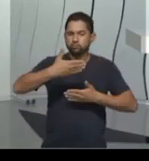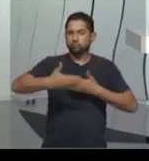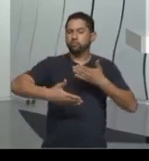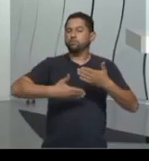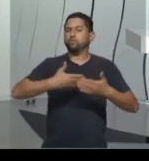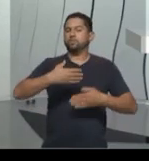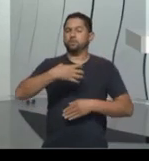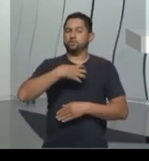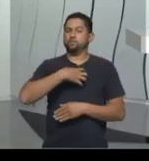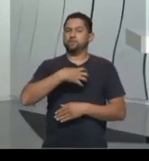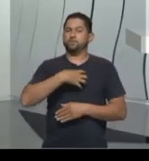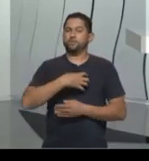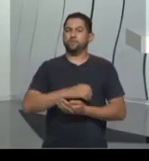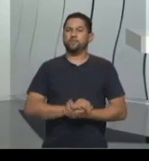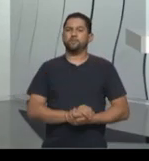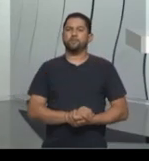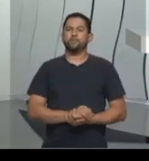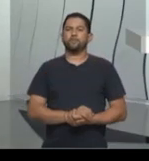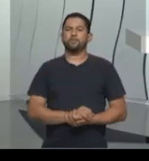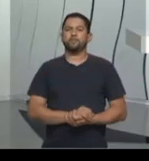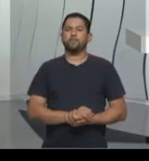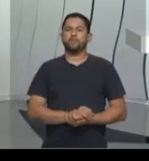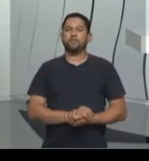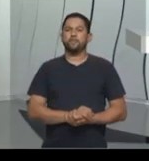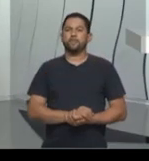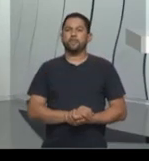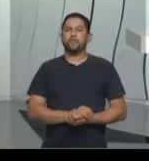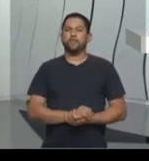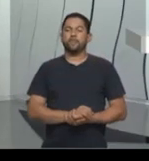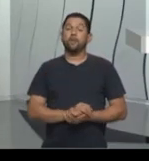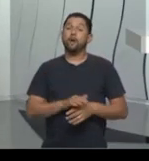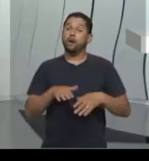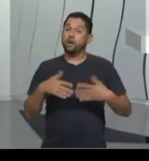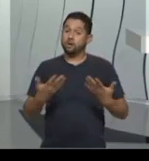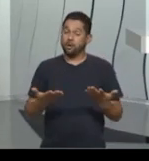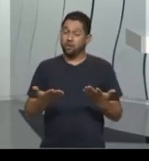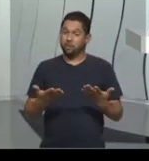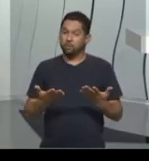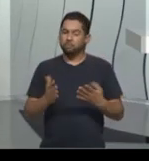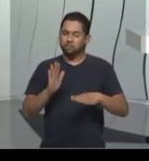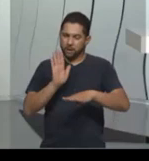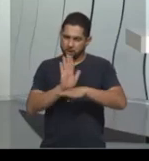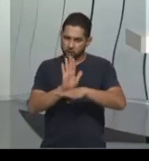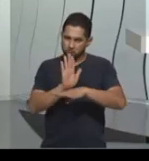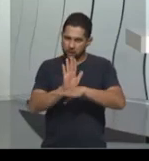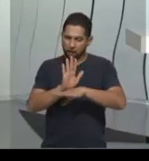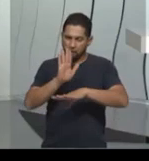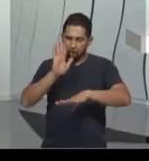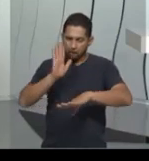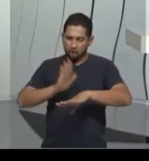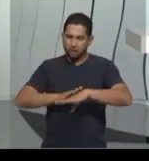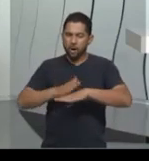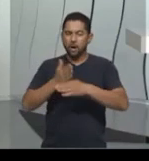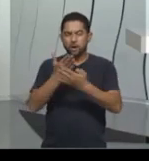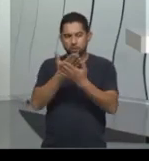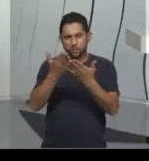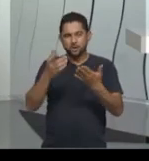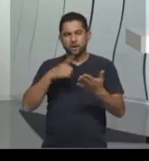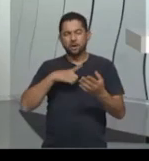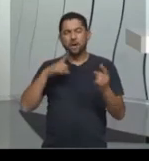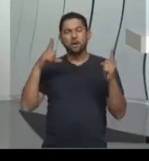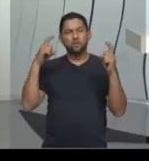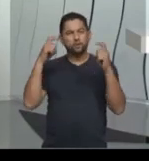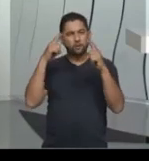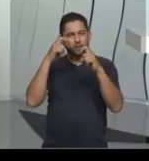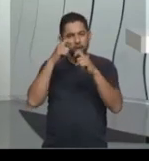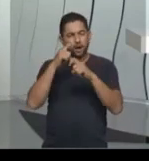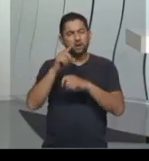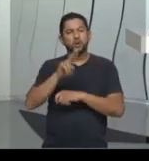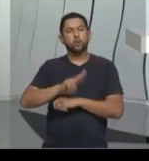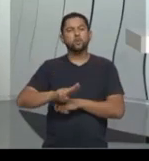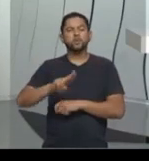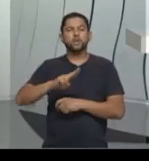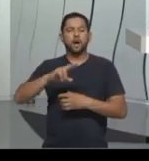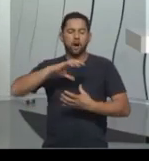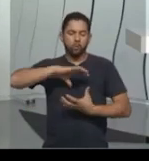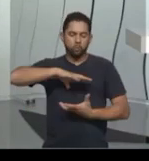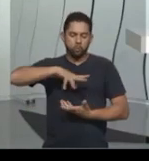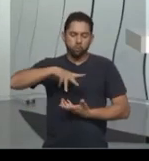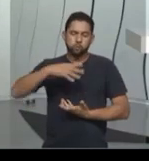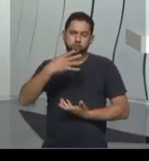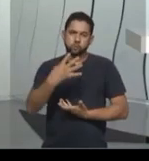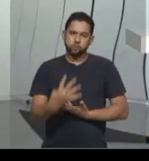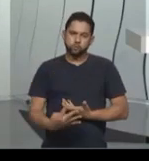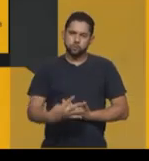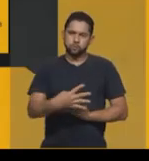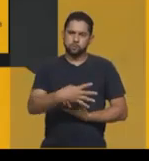cartográfica. Para ajudar, né, para você que tem uma imensa dificuldade de trabalhar coordenadas